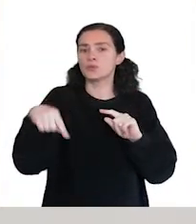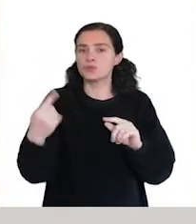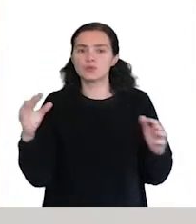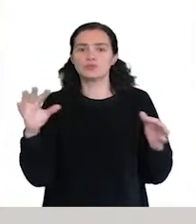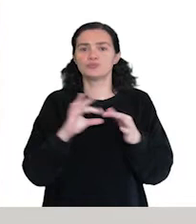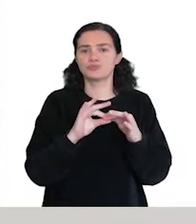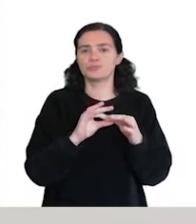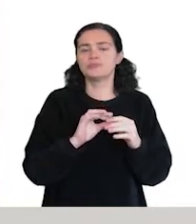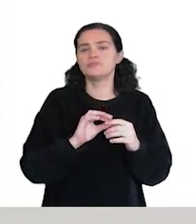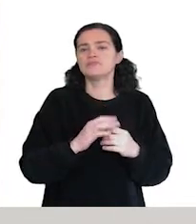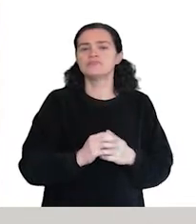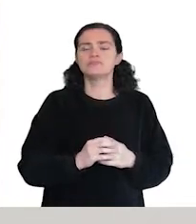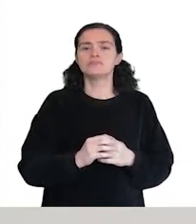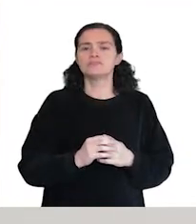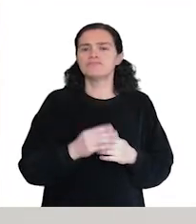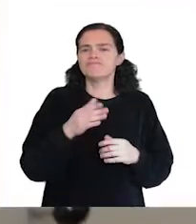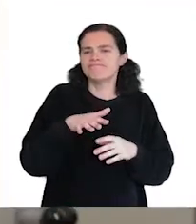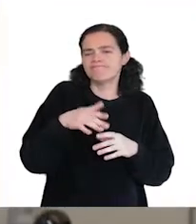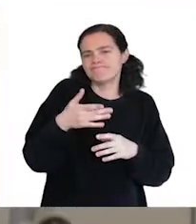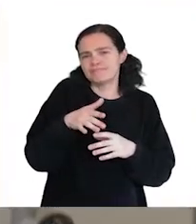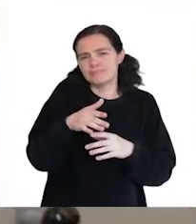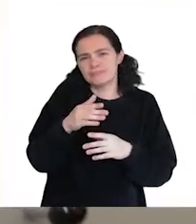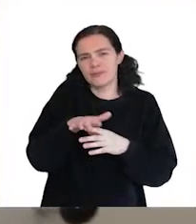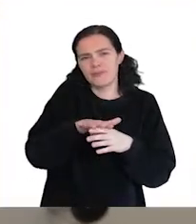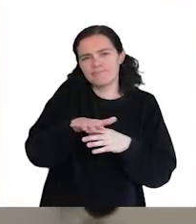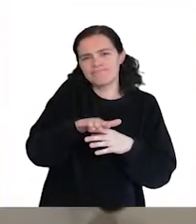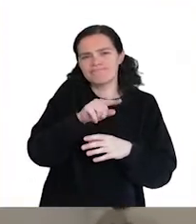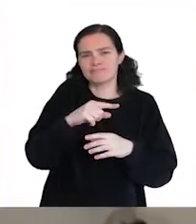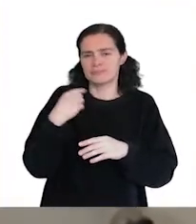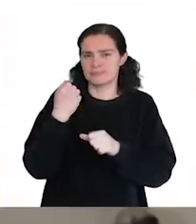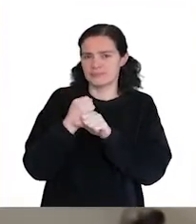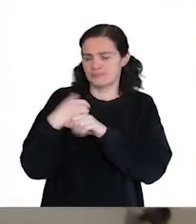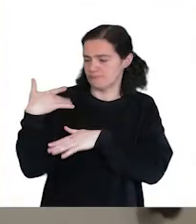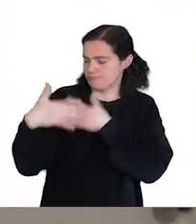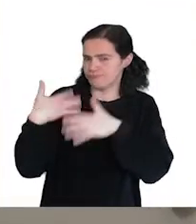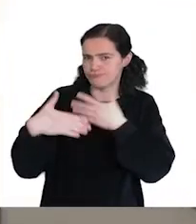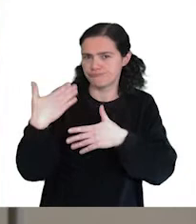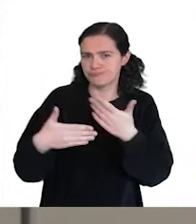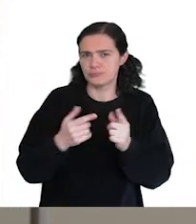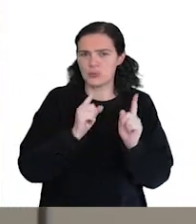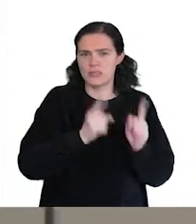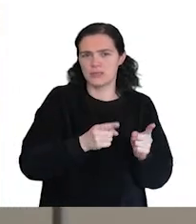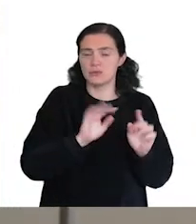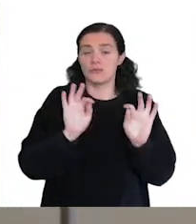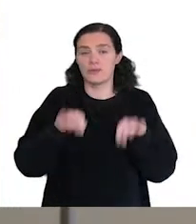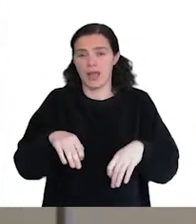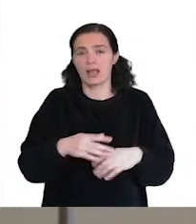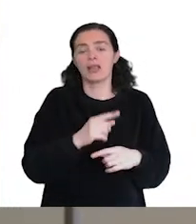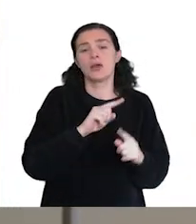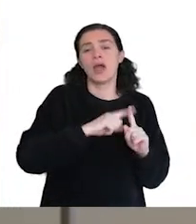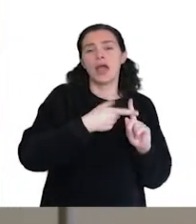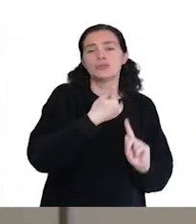documentos relacionados com uma faceta do percurso de Manuel de Oliveira, do início, aliás, do